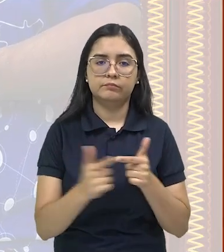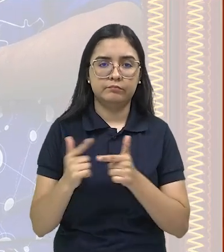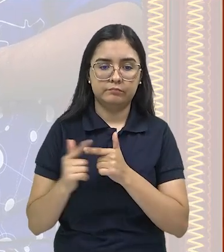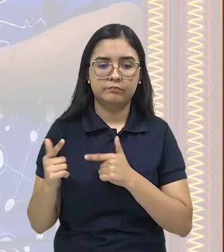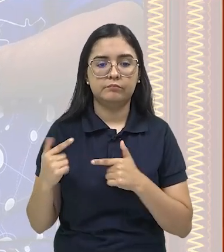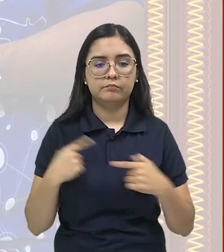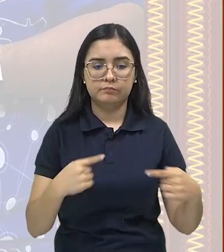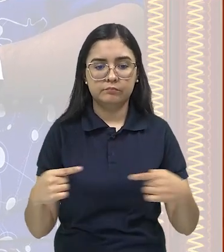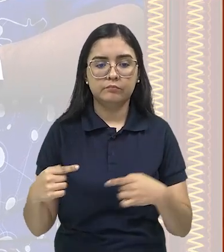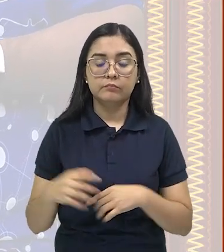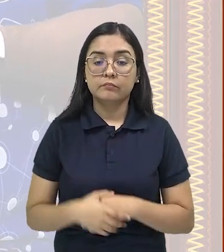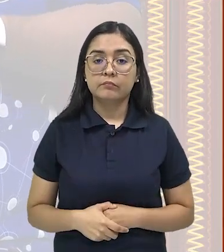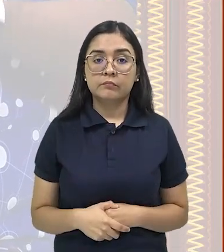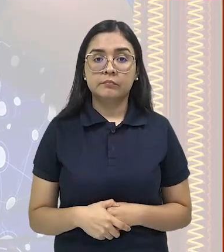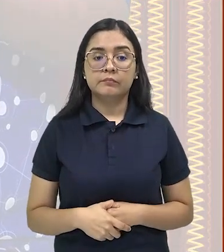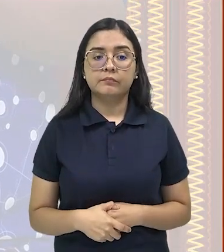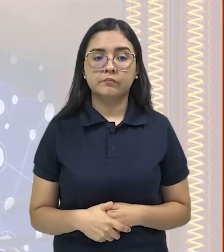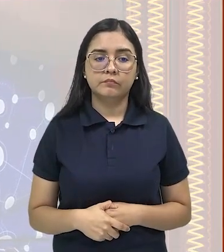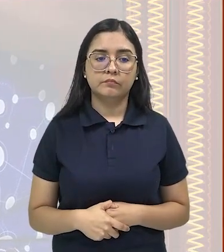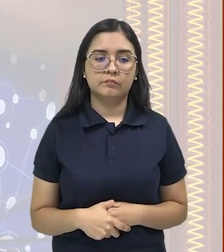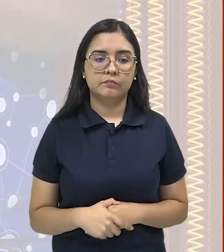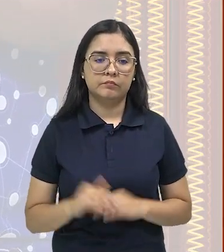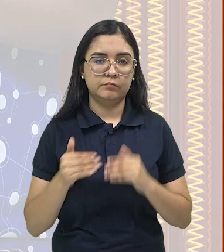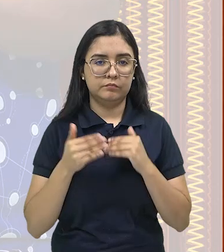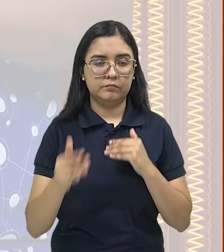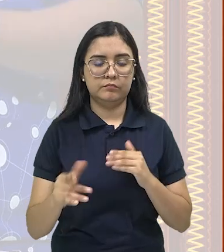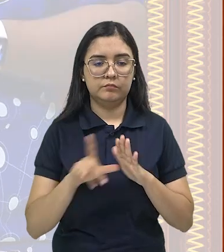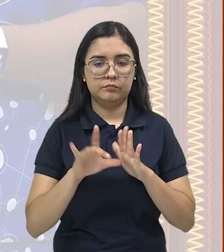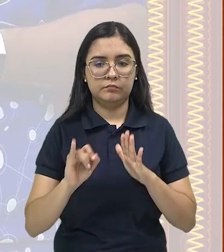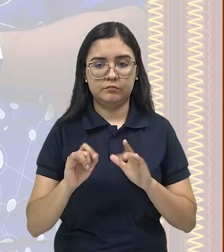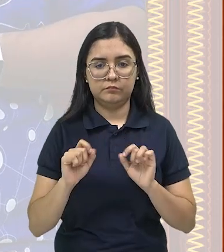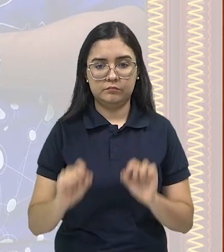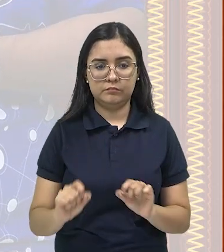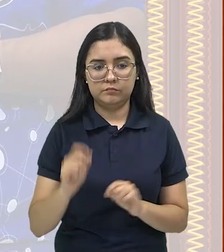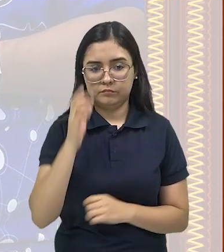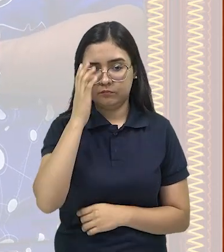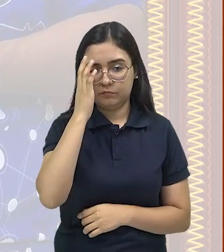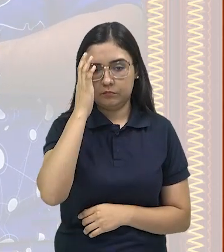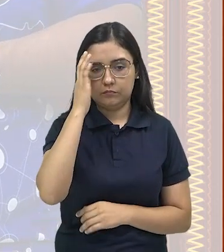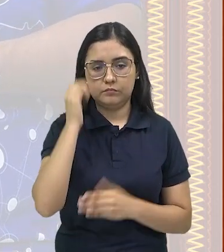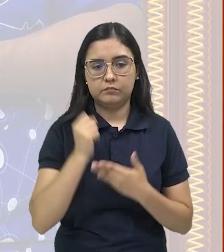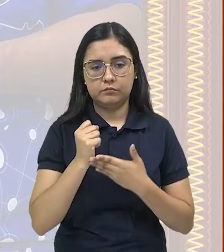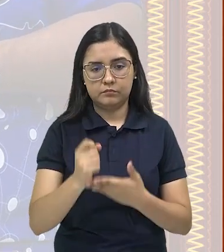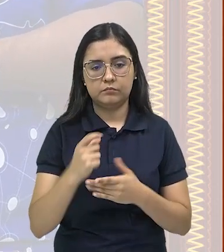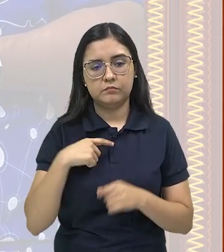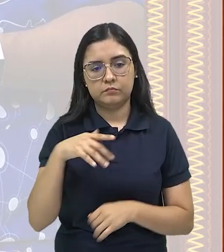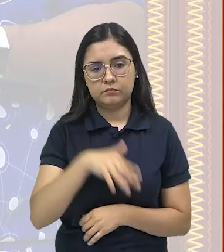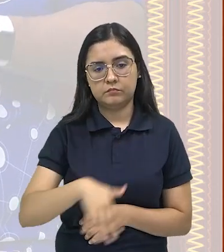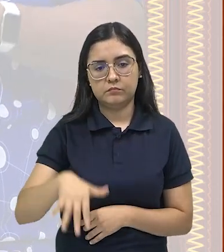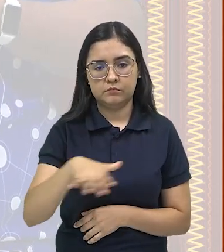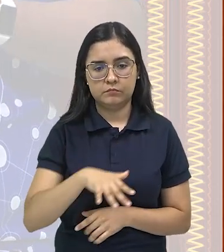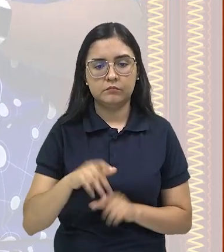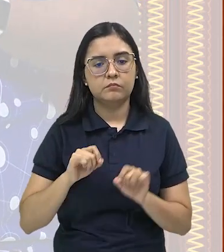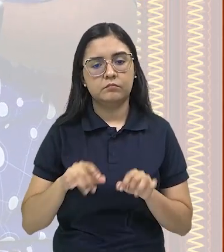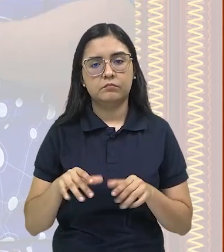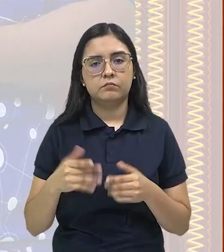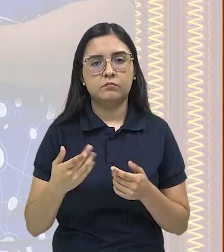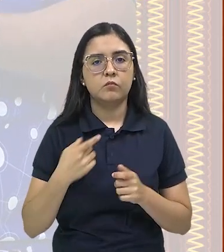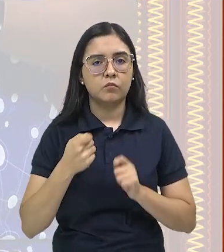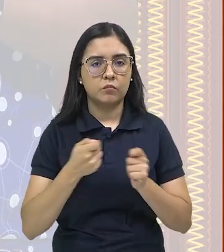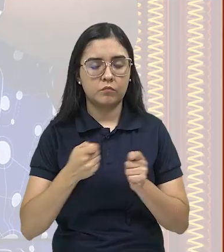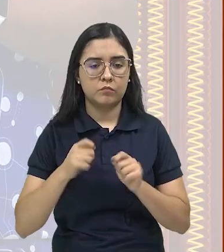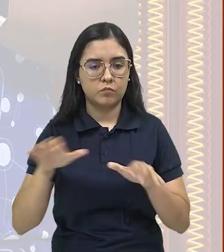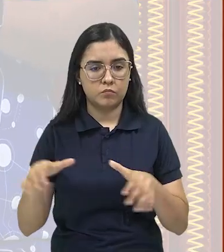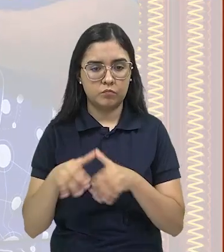fundiários. Continuando, a Lei de Terras contribuiu para a concentração de terras nas mãos de uma elite